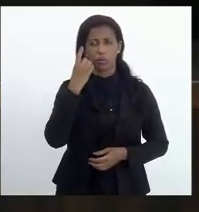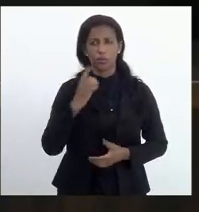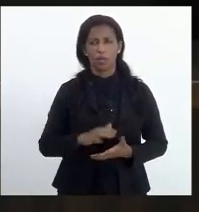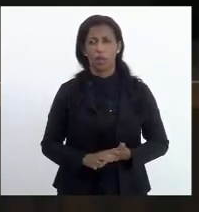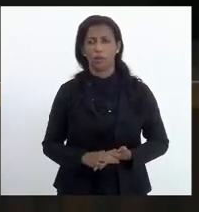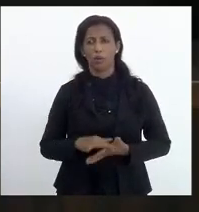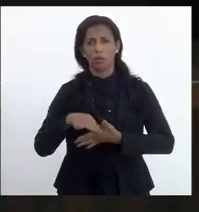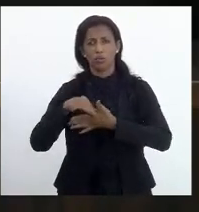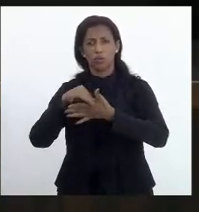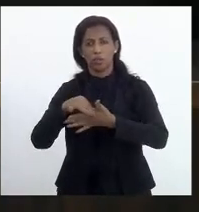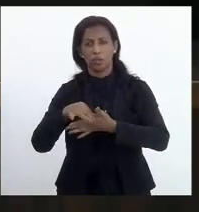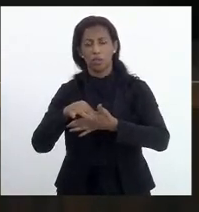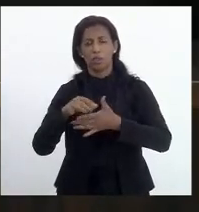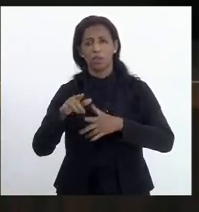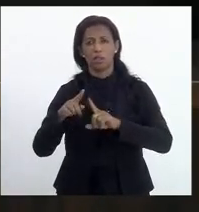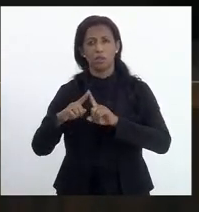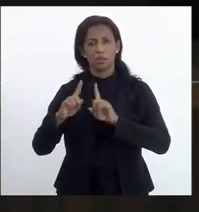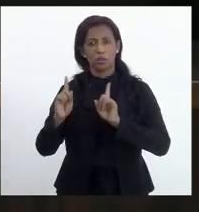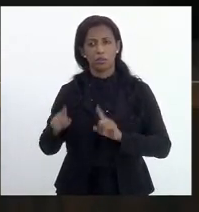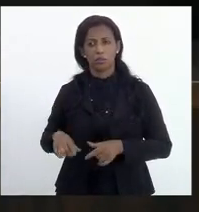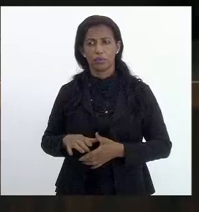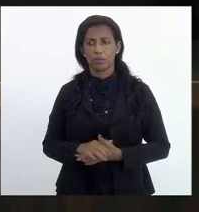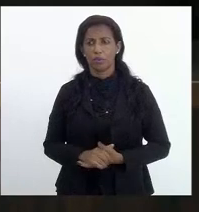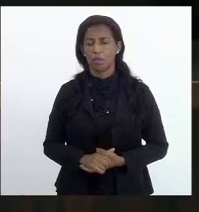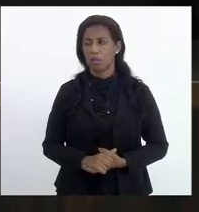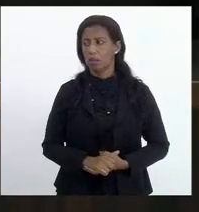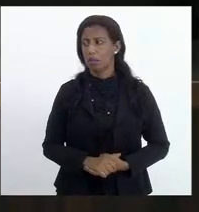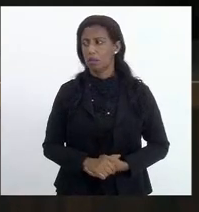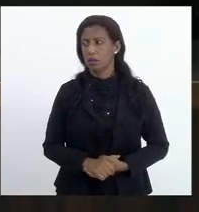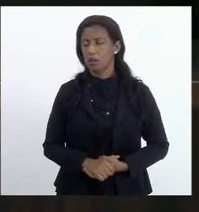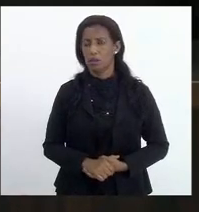aos representantes dos servidores.